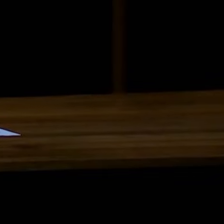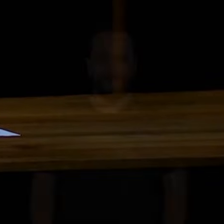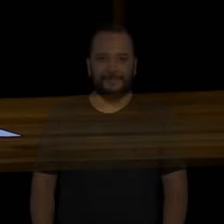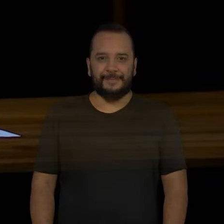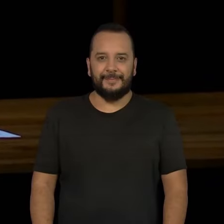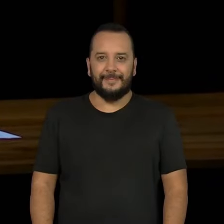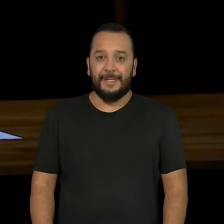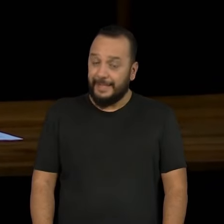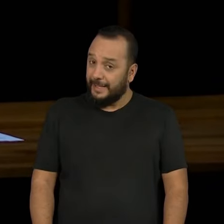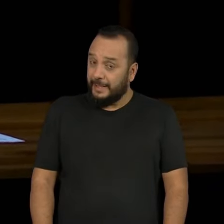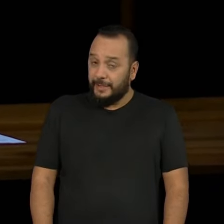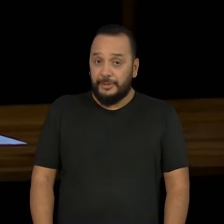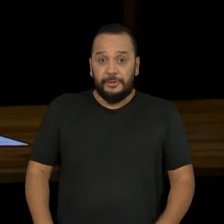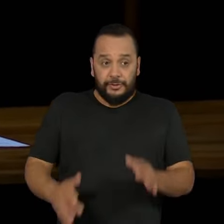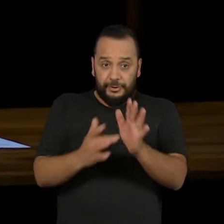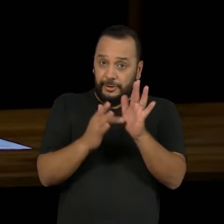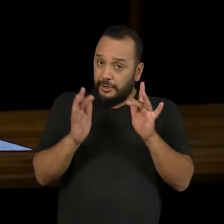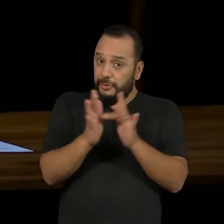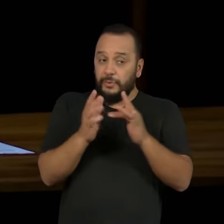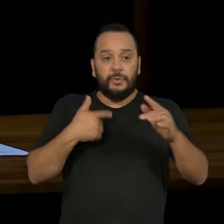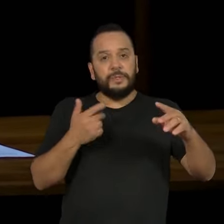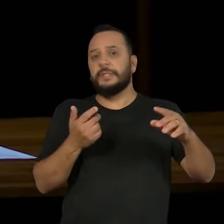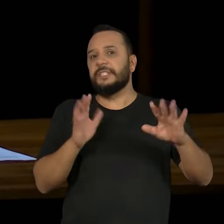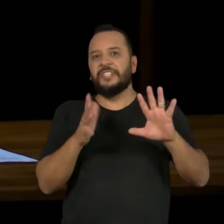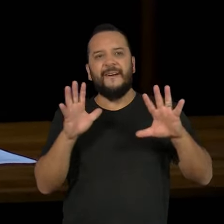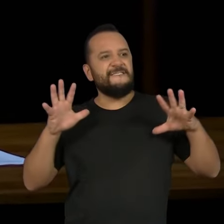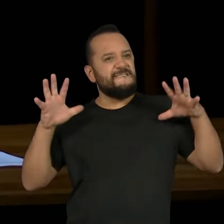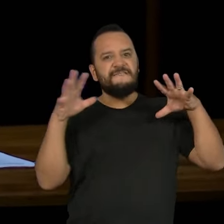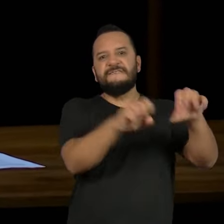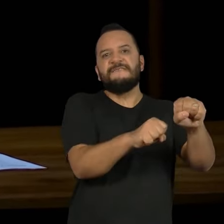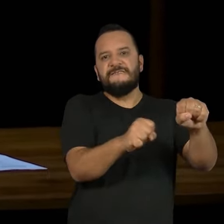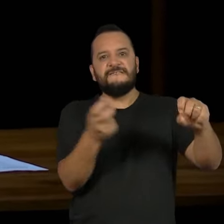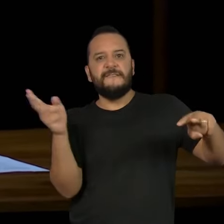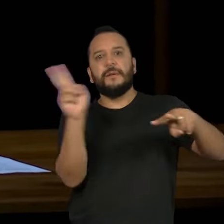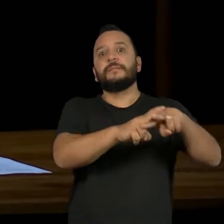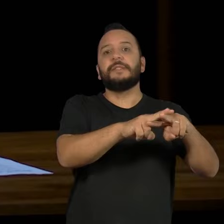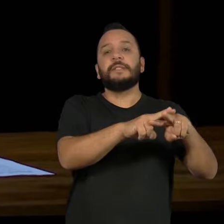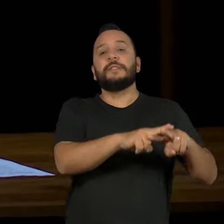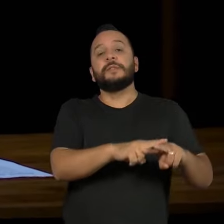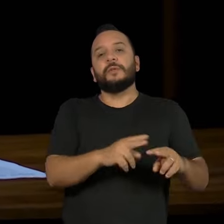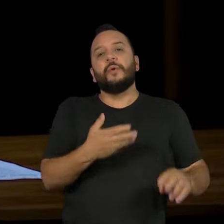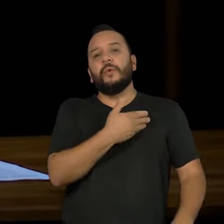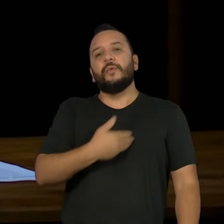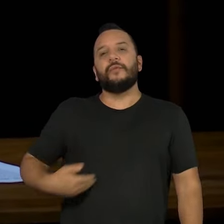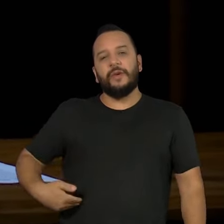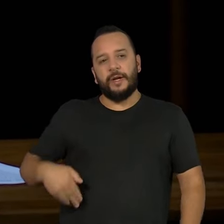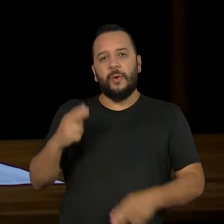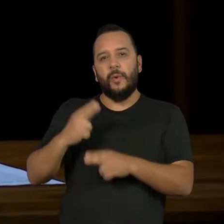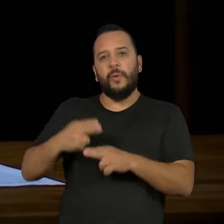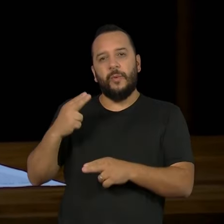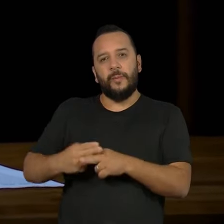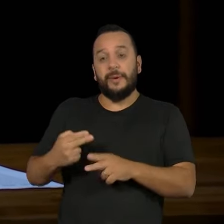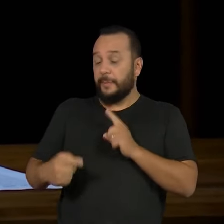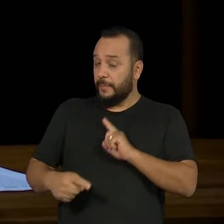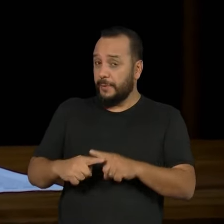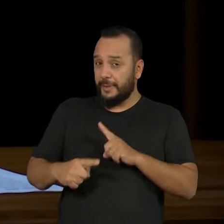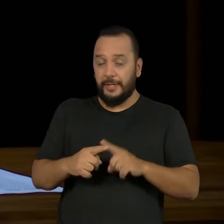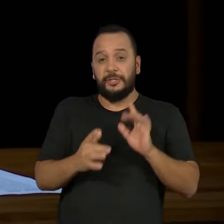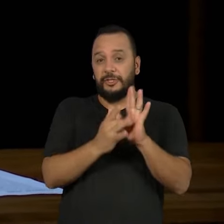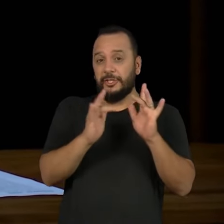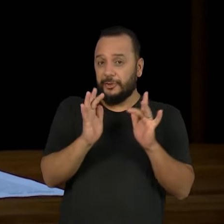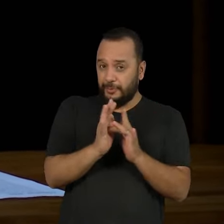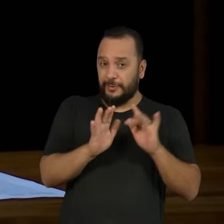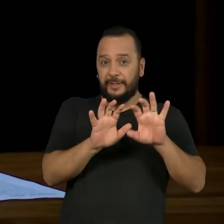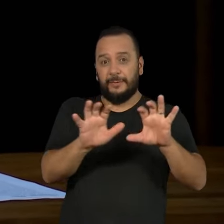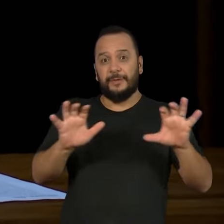um dos motivos da prisão de Jesus Cristo pelas autoridades romanas foi a sua influência política Cristo falava